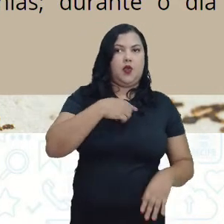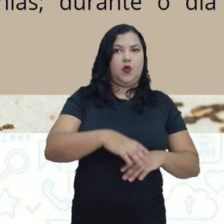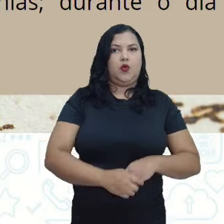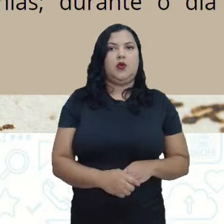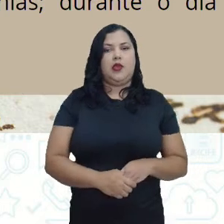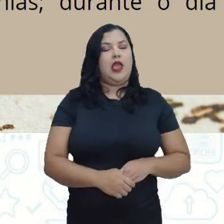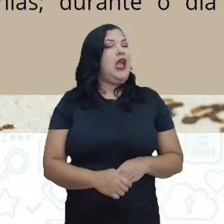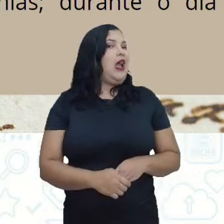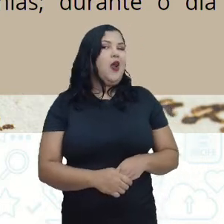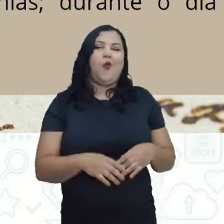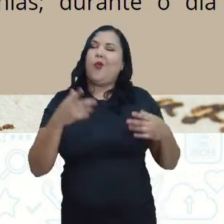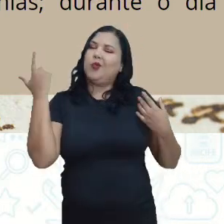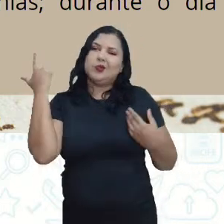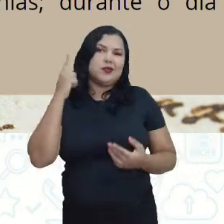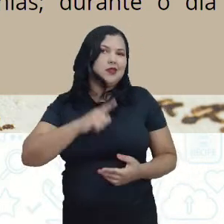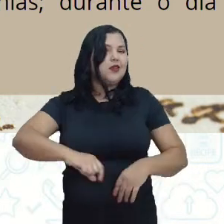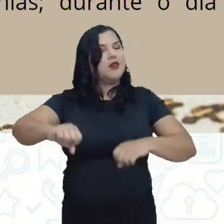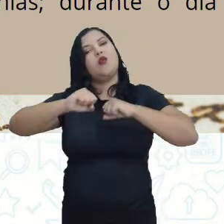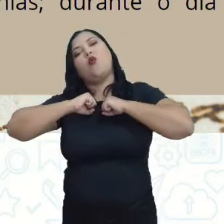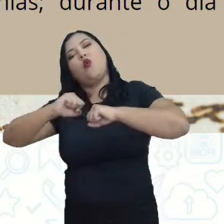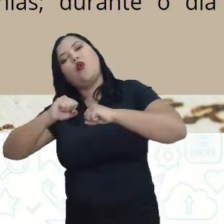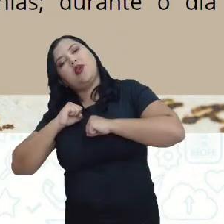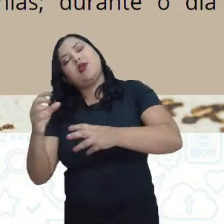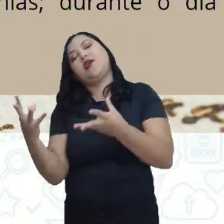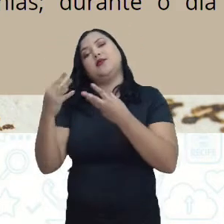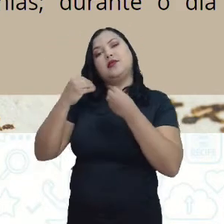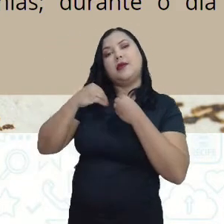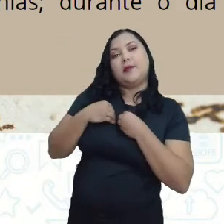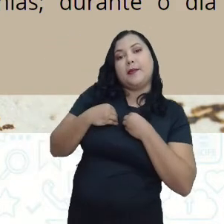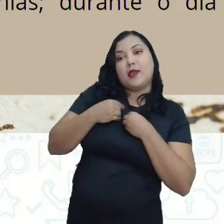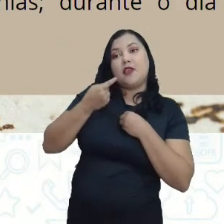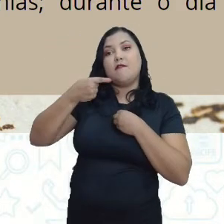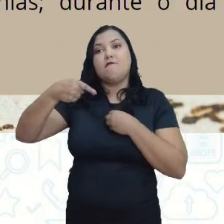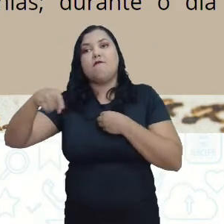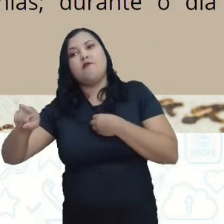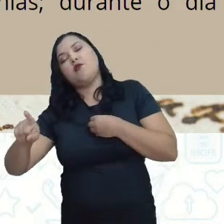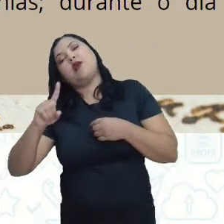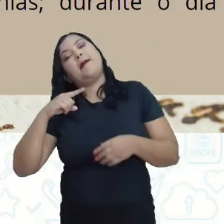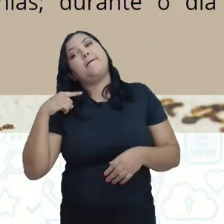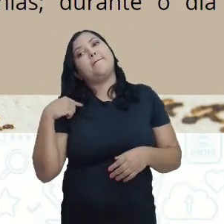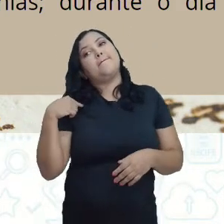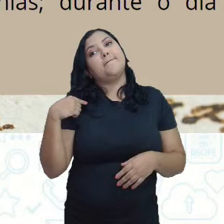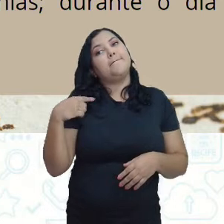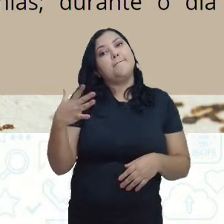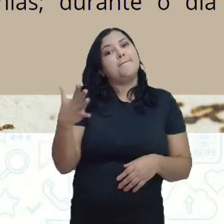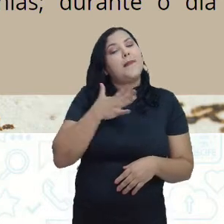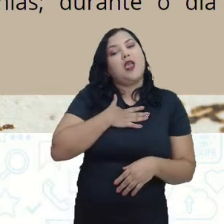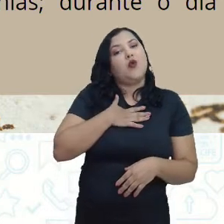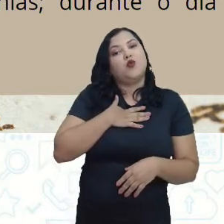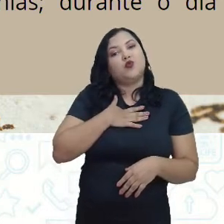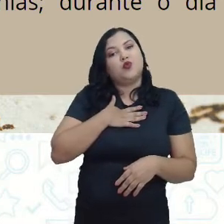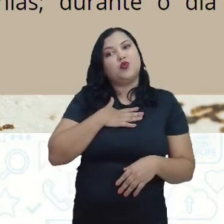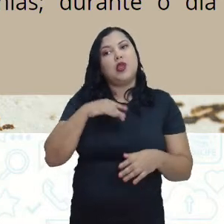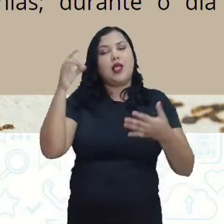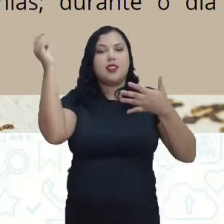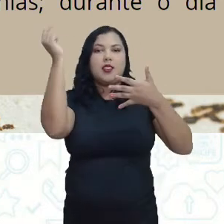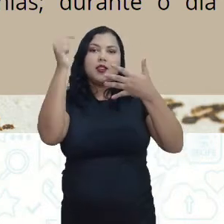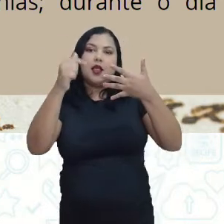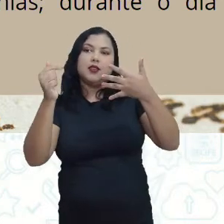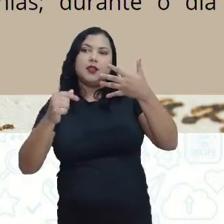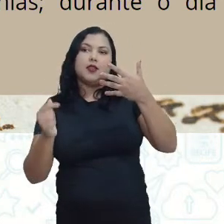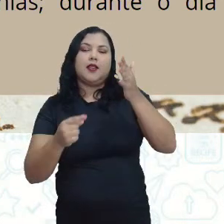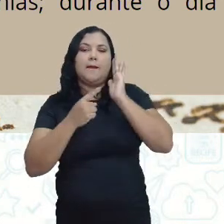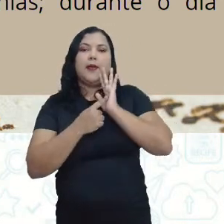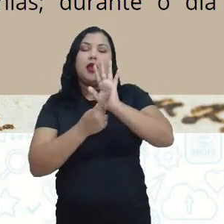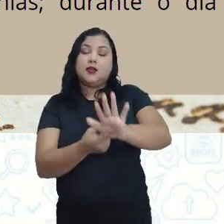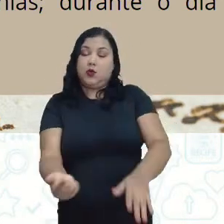não aguentei, corri, recebi, fui, meus, me. Ou seja, todas essas palavras são